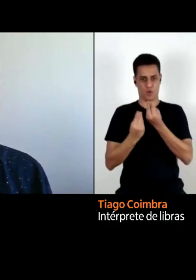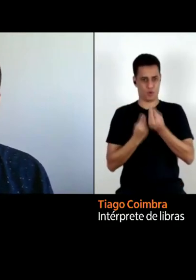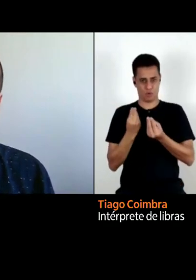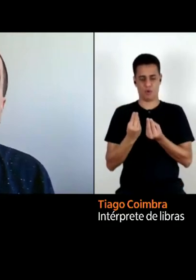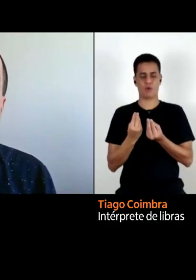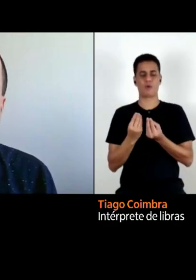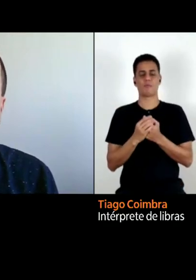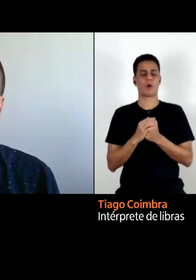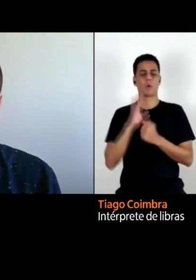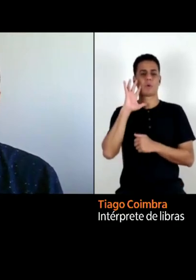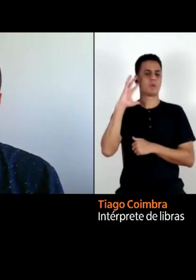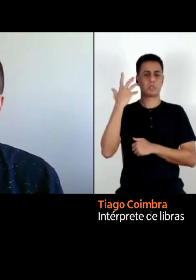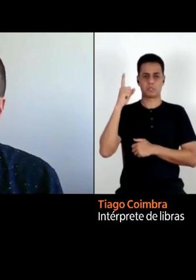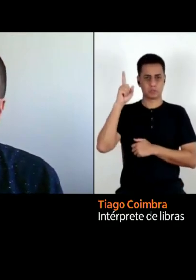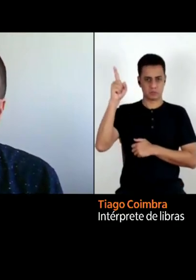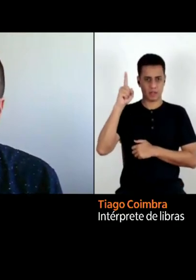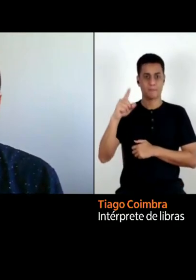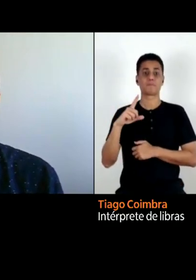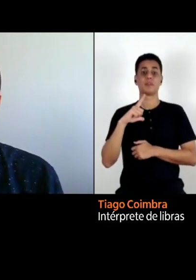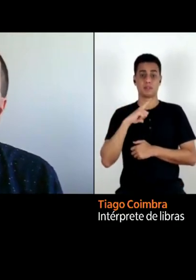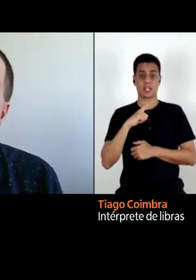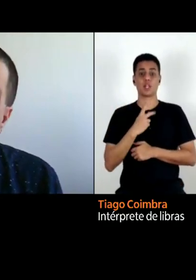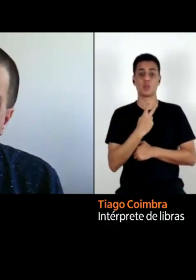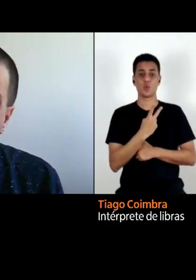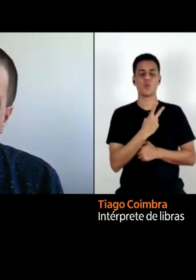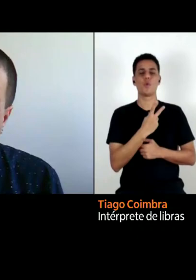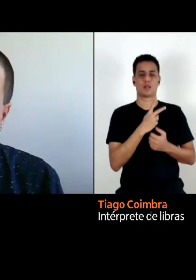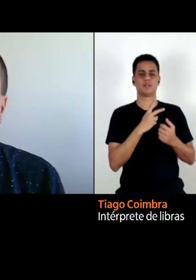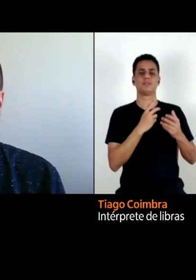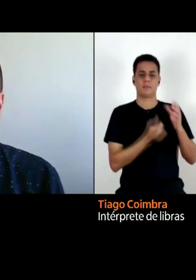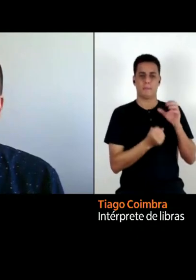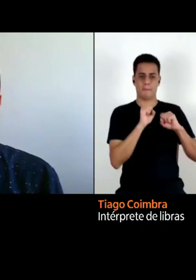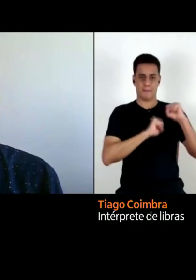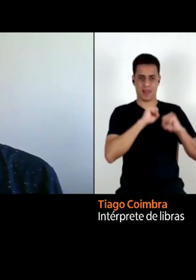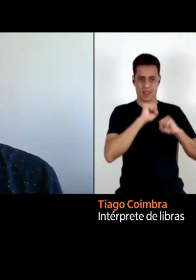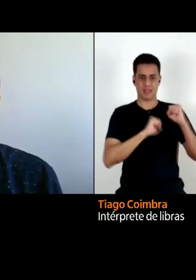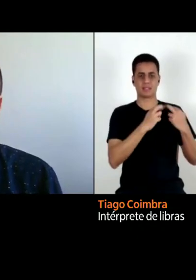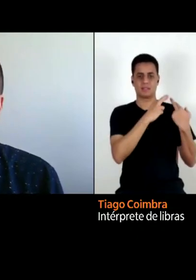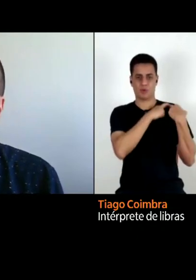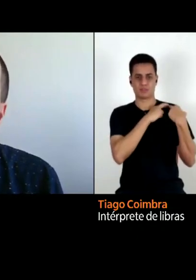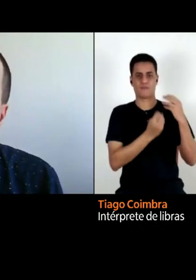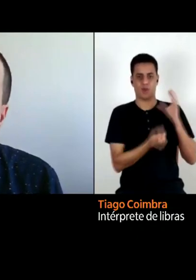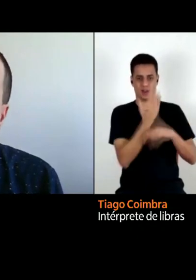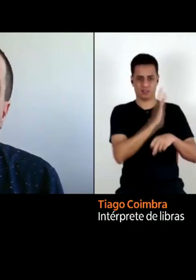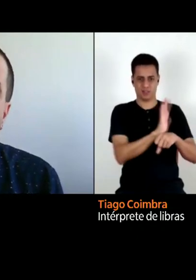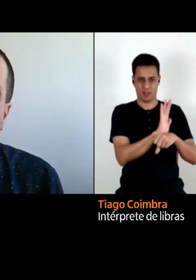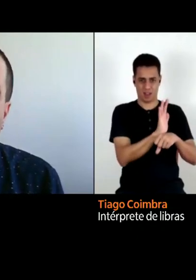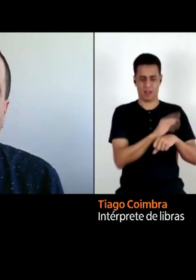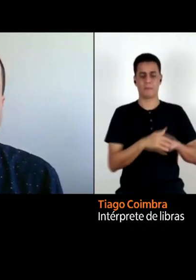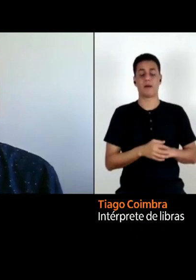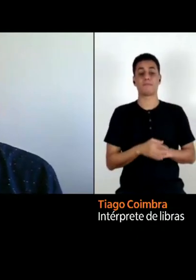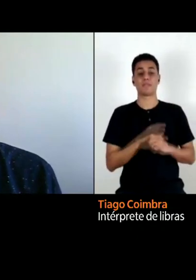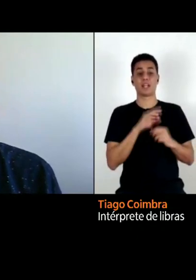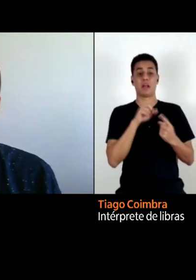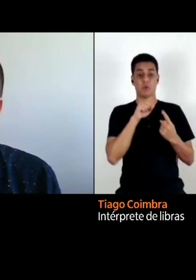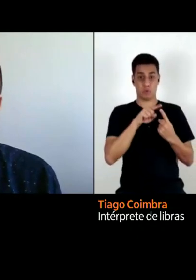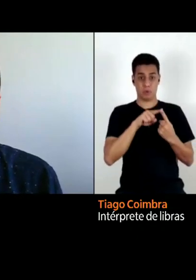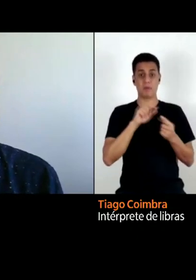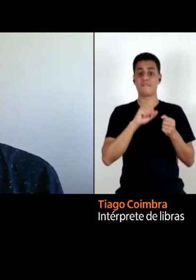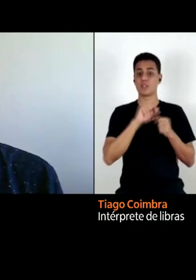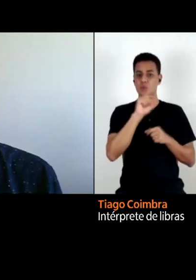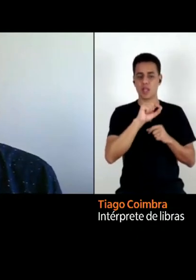das produtoras Biograph e Lubin, em que esta simplesmente catou trechos das cenas